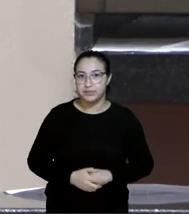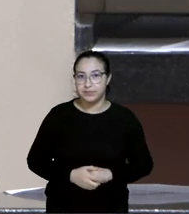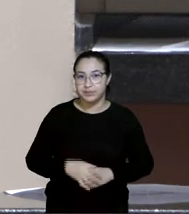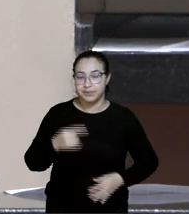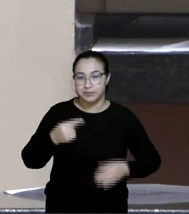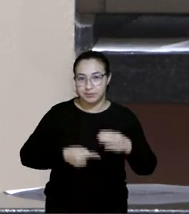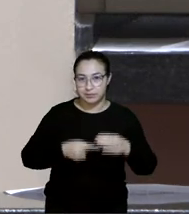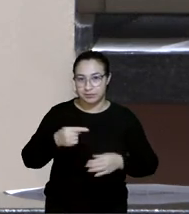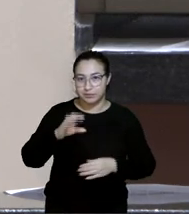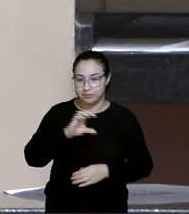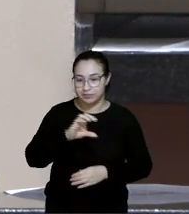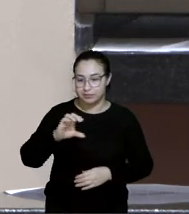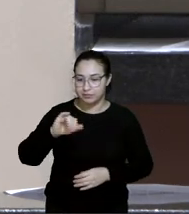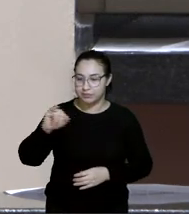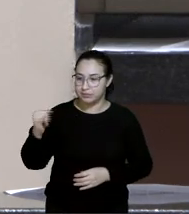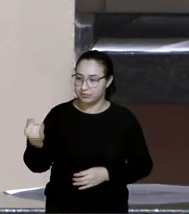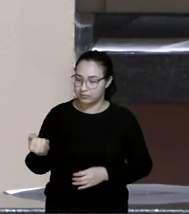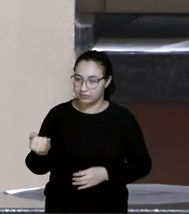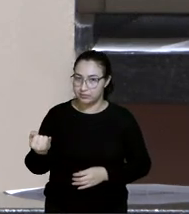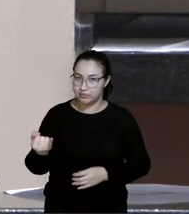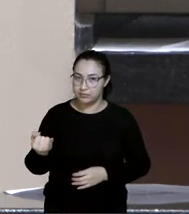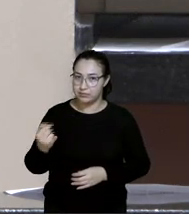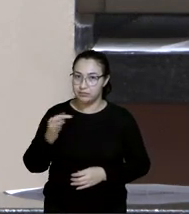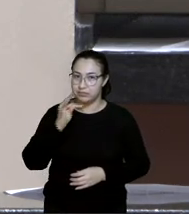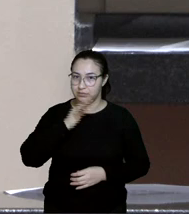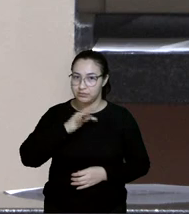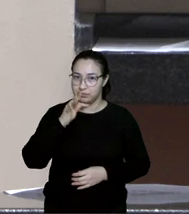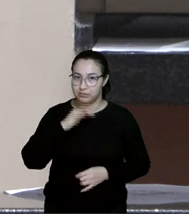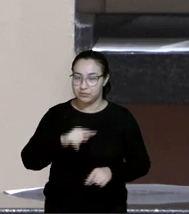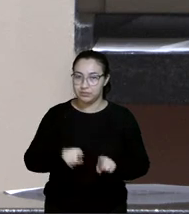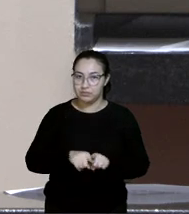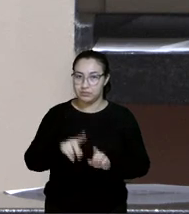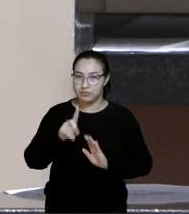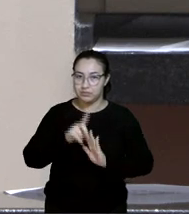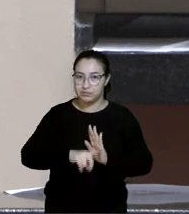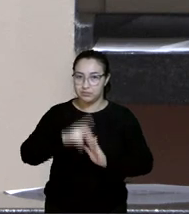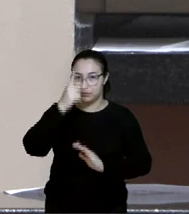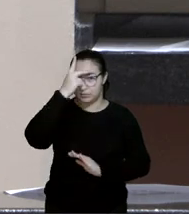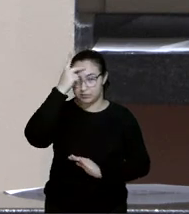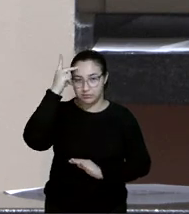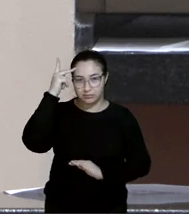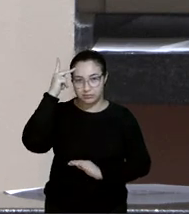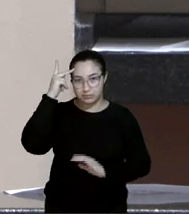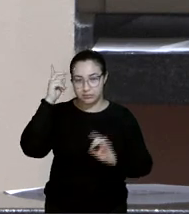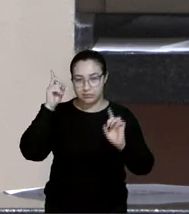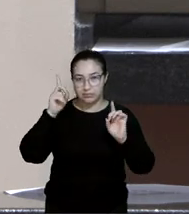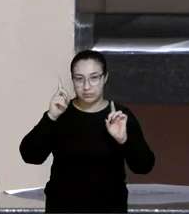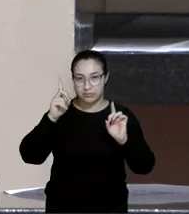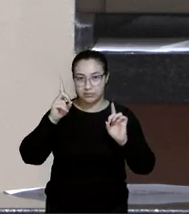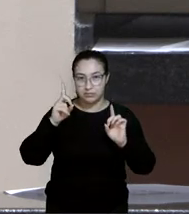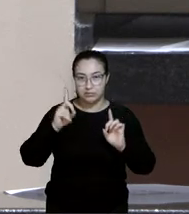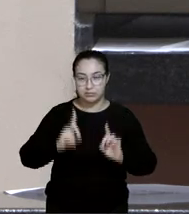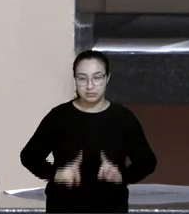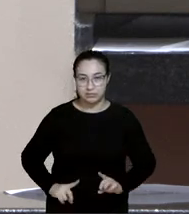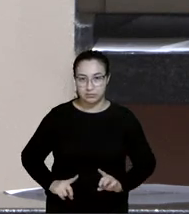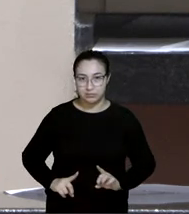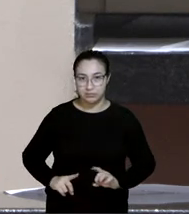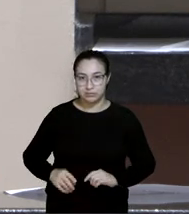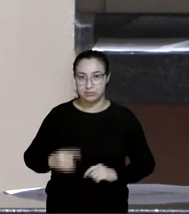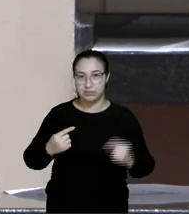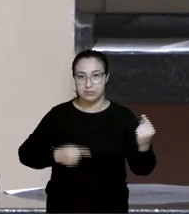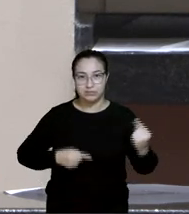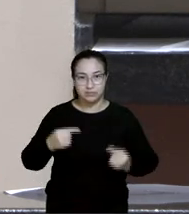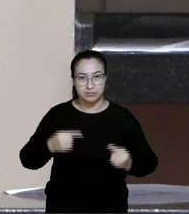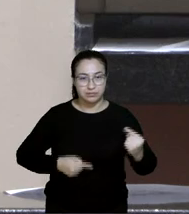de Constituição e Justiça, relator deputado Tiago Zilli, Comissão de Direitos da Pessoa com Deficiência, relatoria deputado Camilo Martins, em discussão.